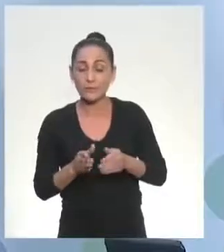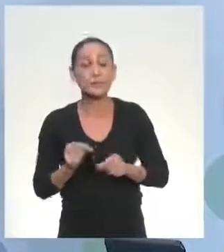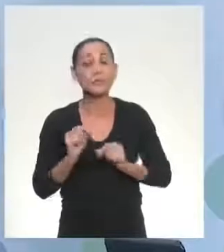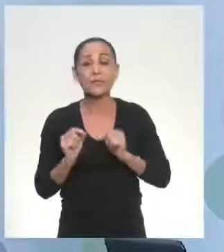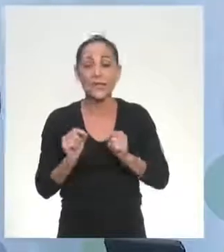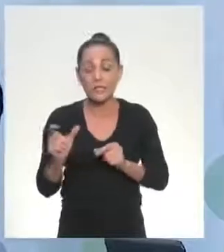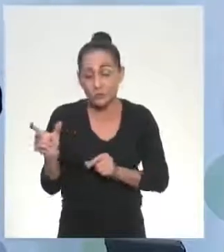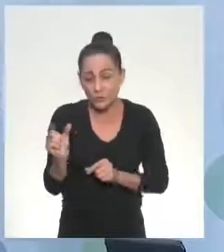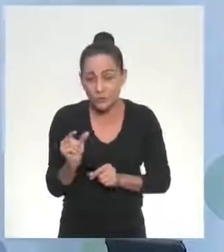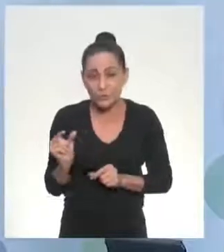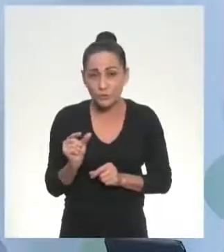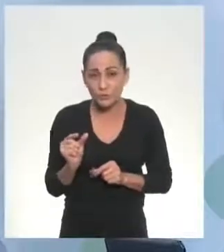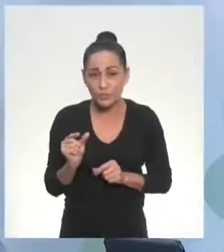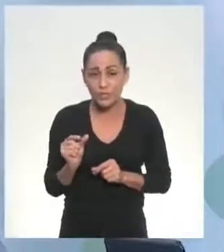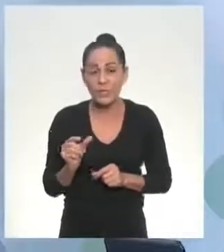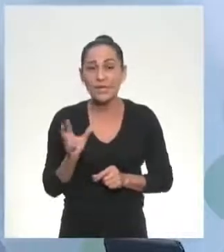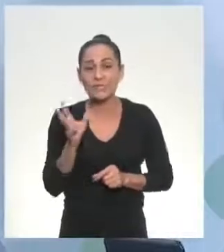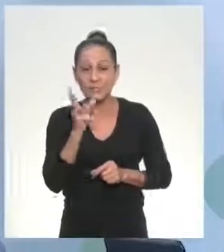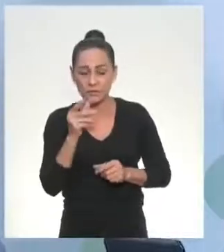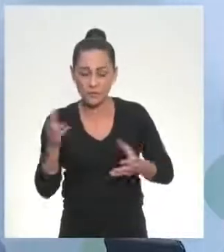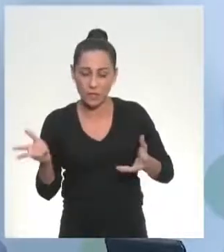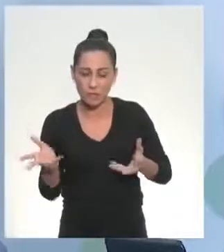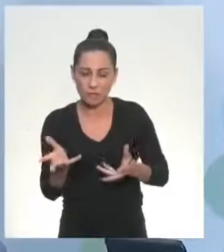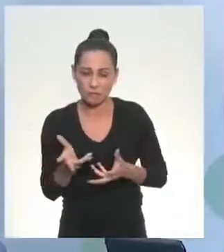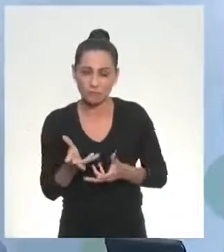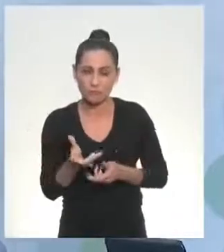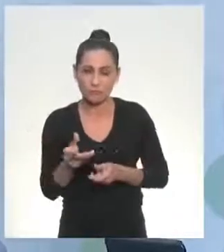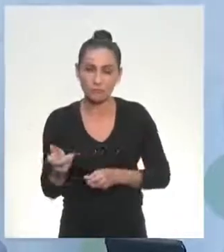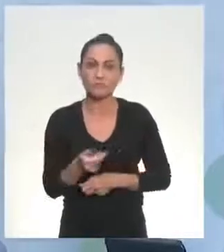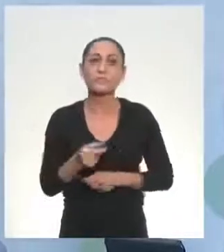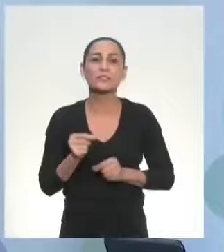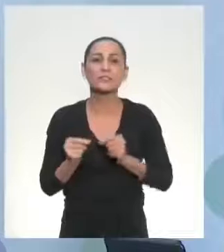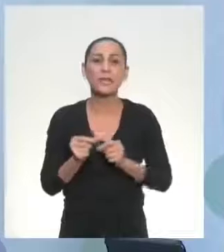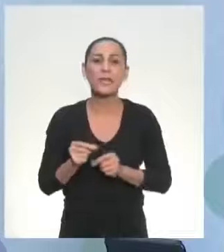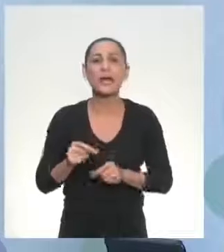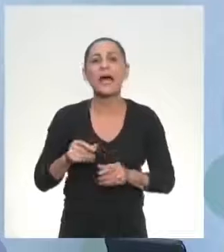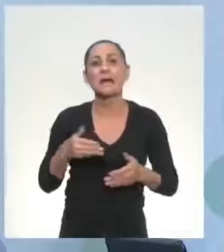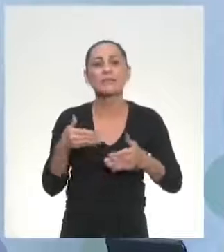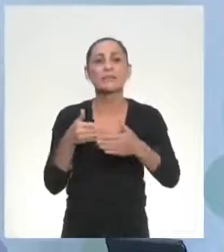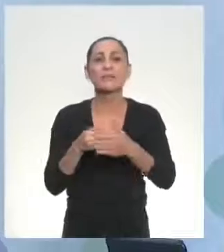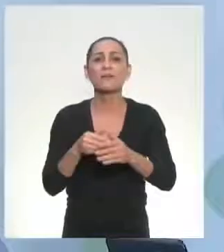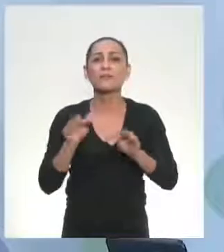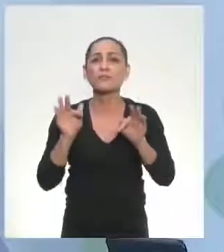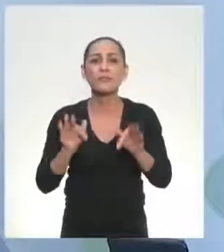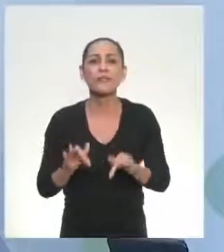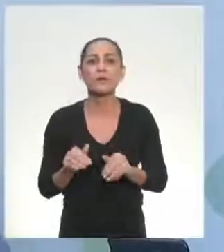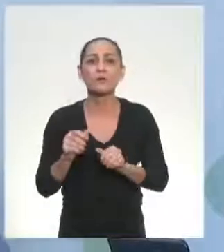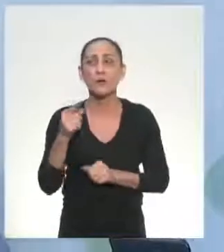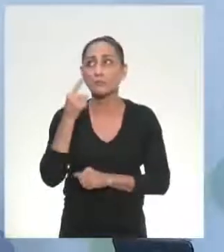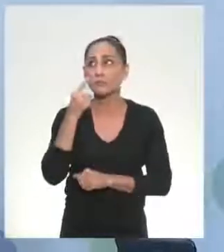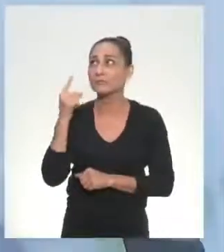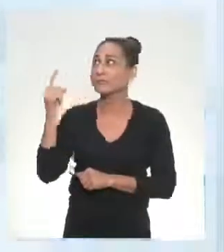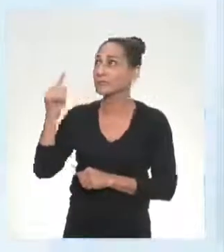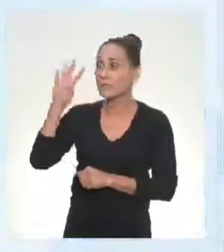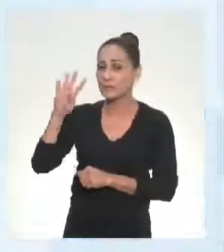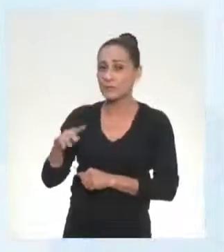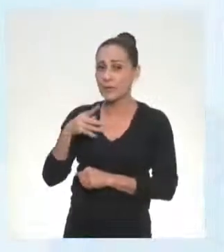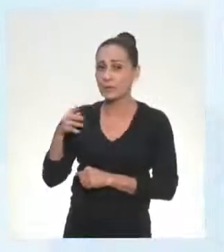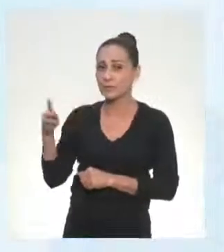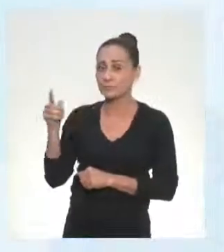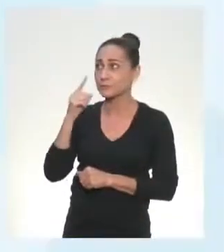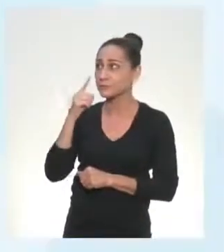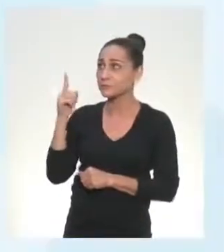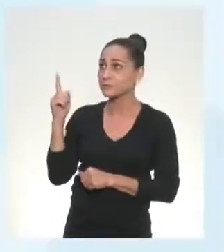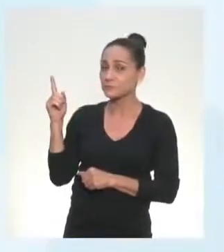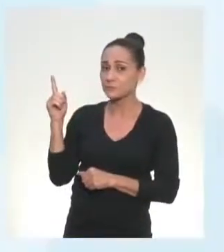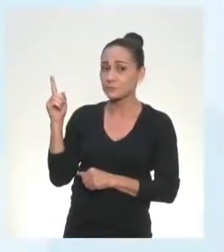se diminuir essa velocidade, como a gente viu, né, no final lá da tabela. Vamos colocar lá de novo a tabelinha só para ver. Veja